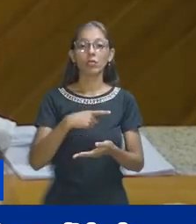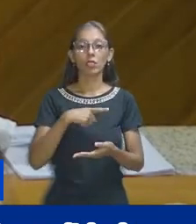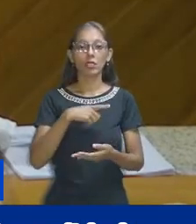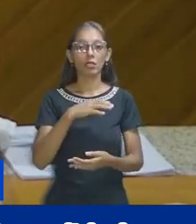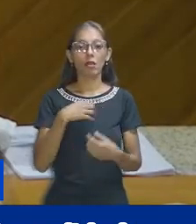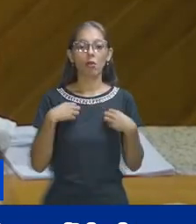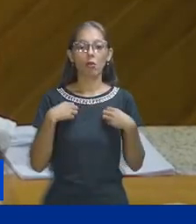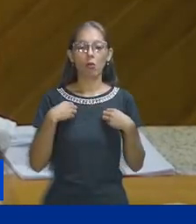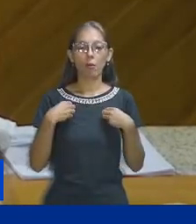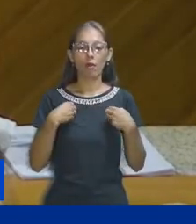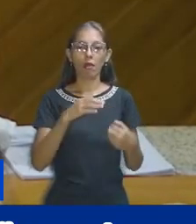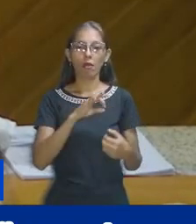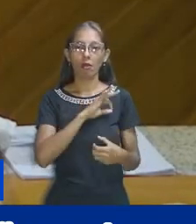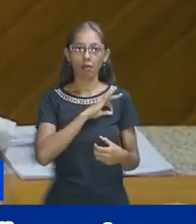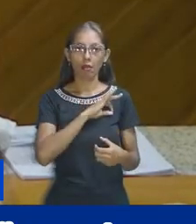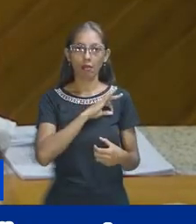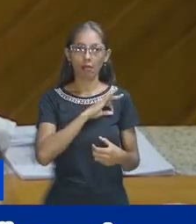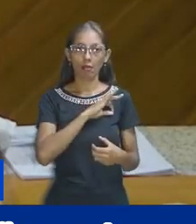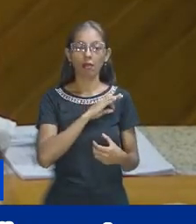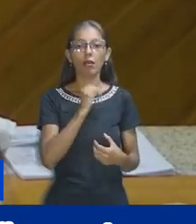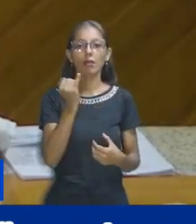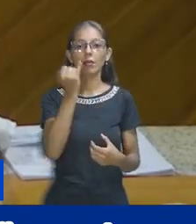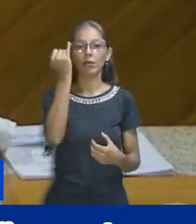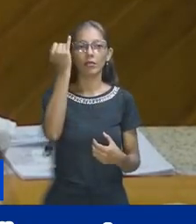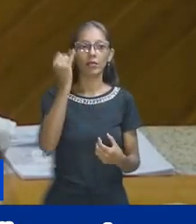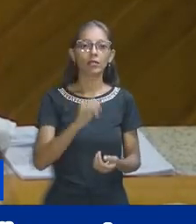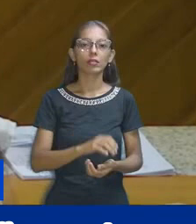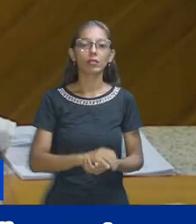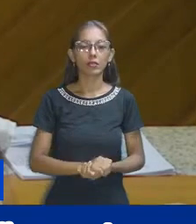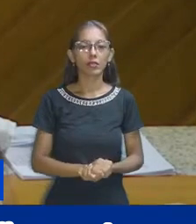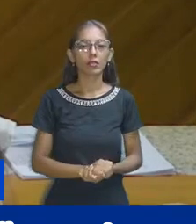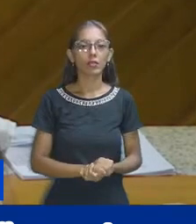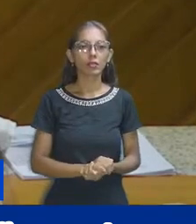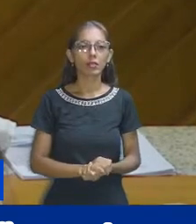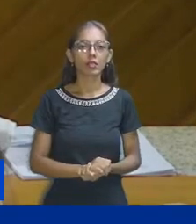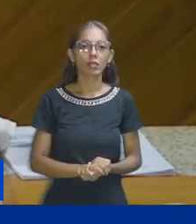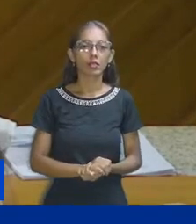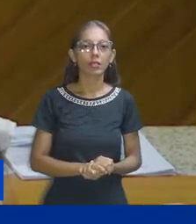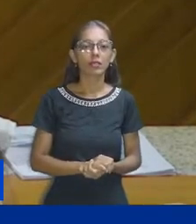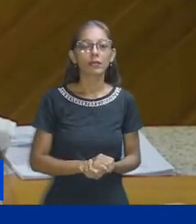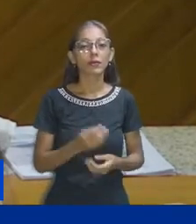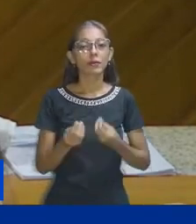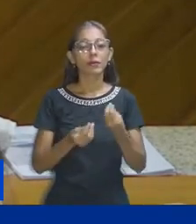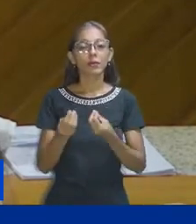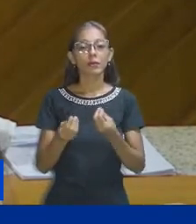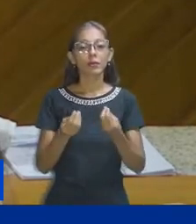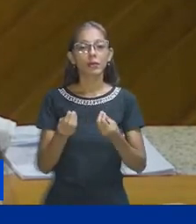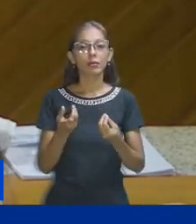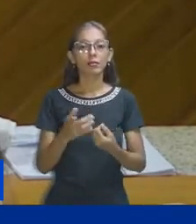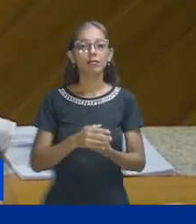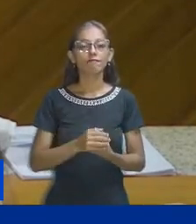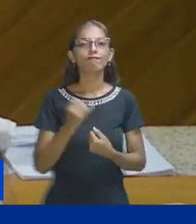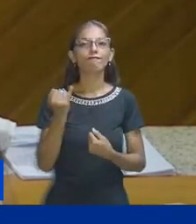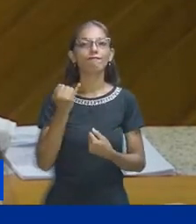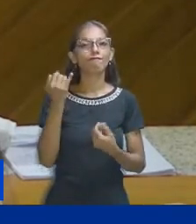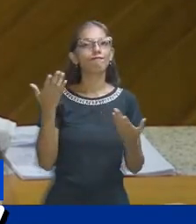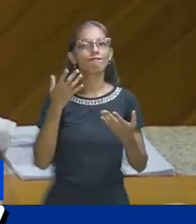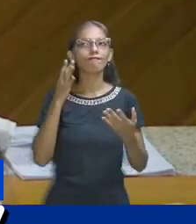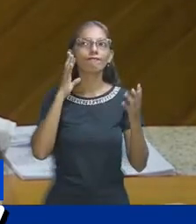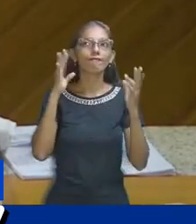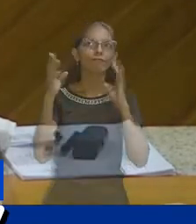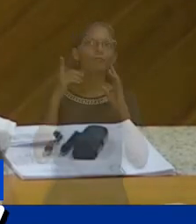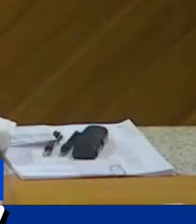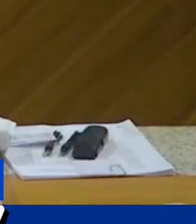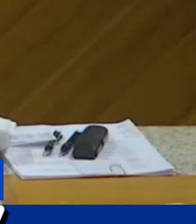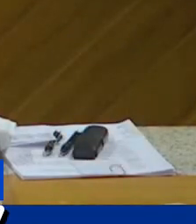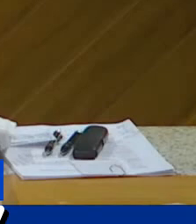maior validade. A gente não entende por que essa relutância tão grande em colocar esses aparelhos, né?